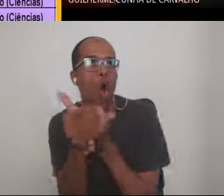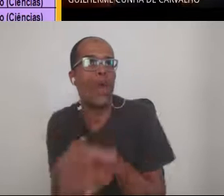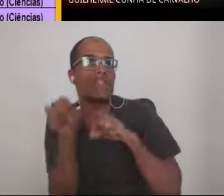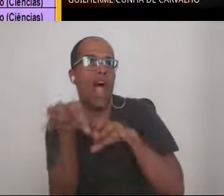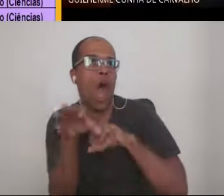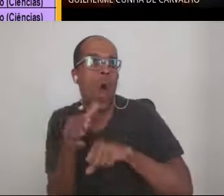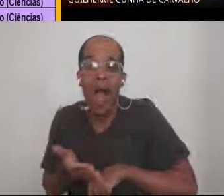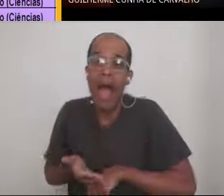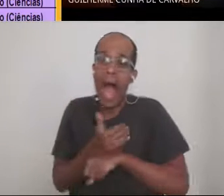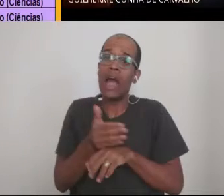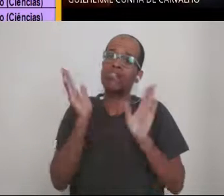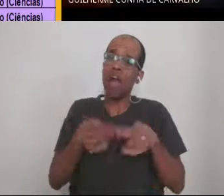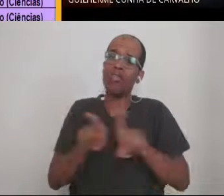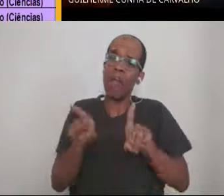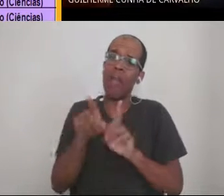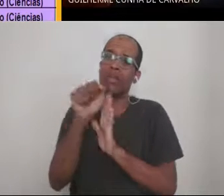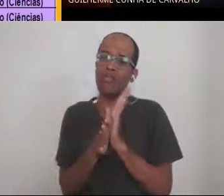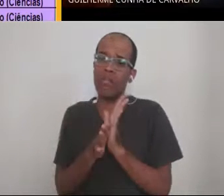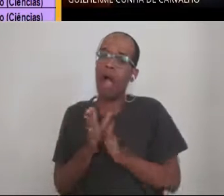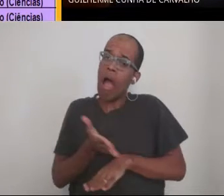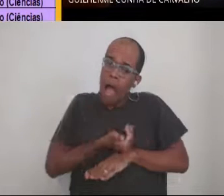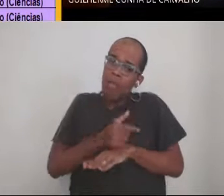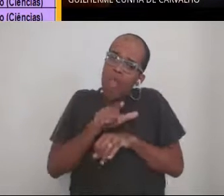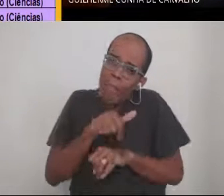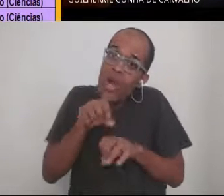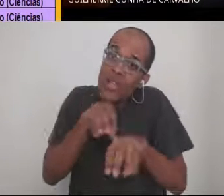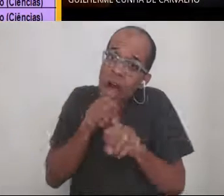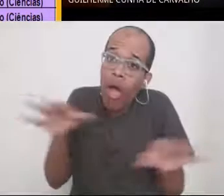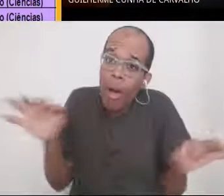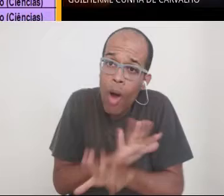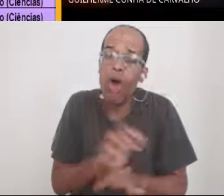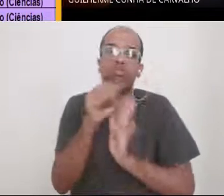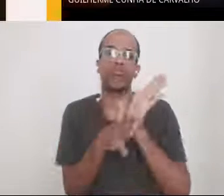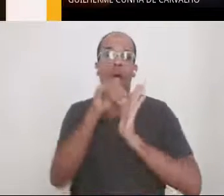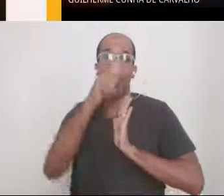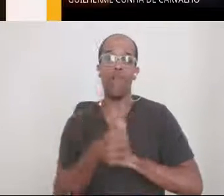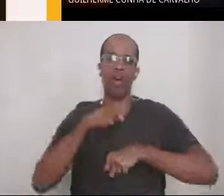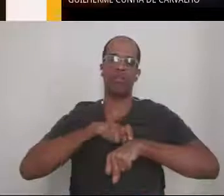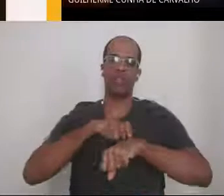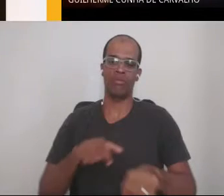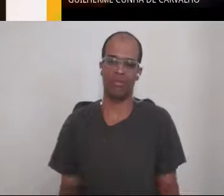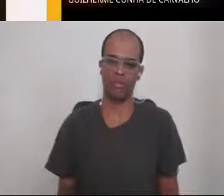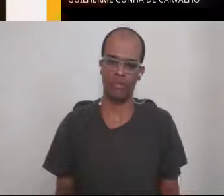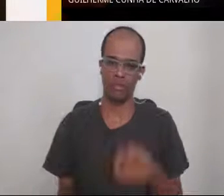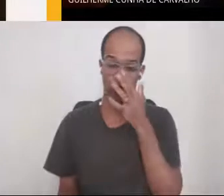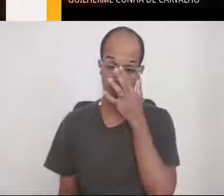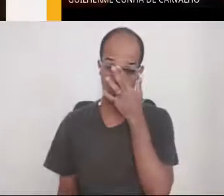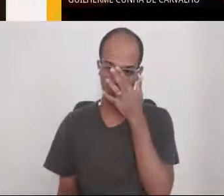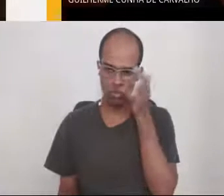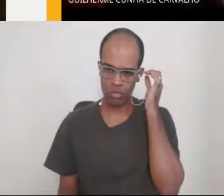faço as atividades de inglês também, ou antes ou depois. Então, eu poderia criar, por exemplo, uma rotina, não